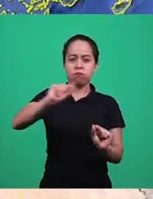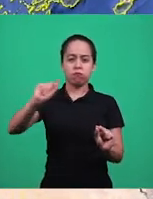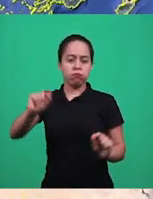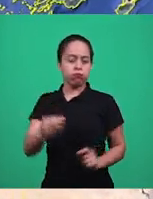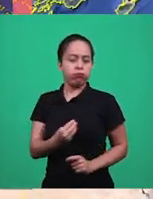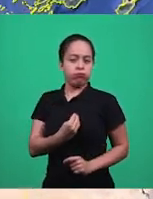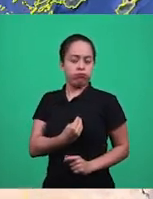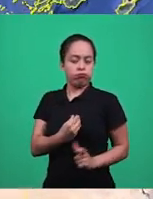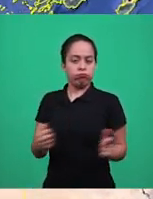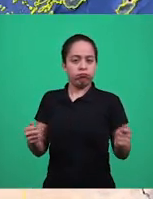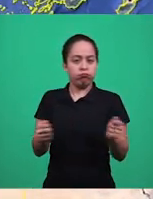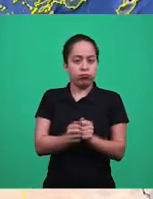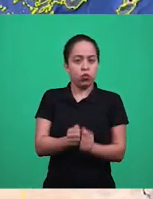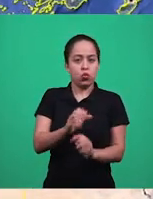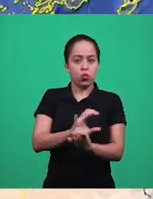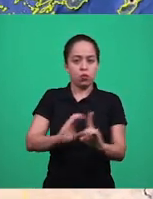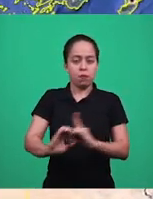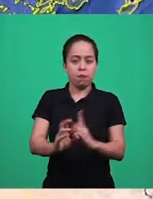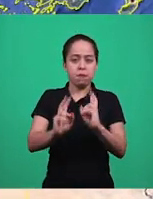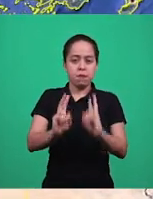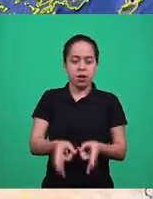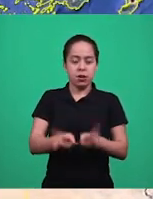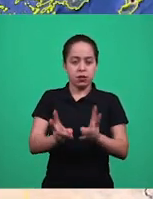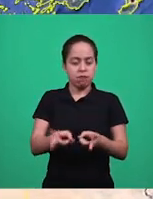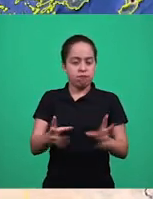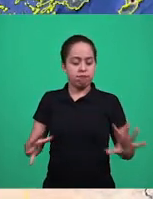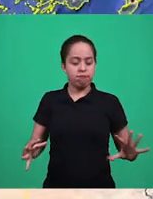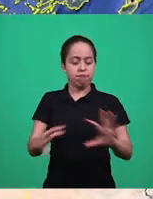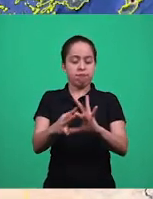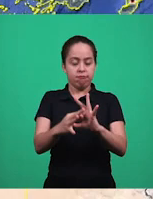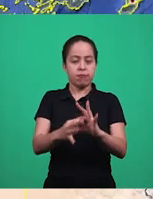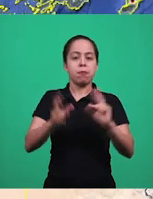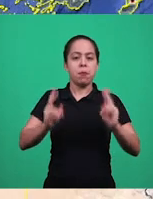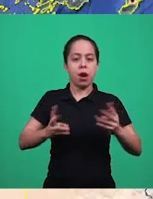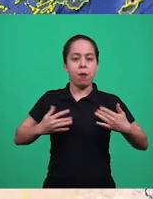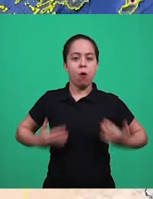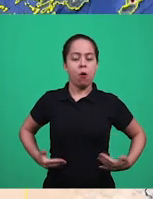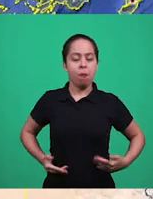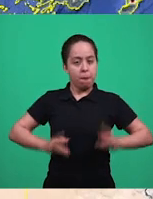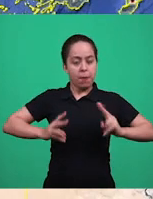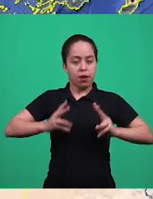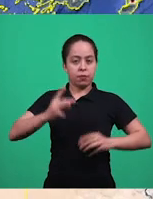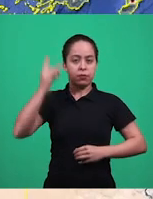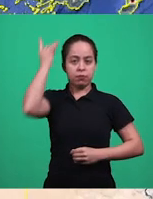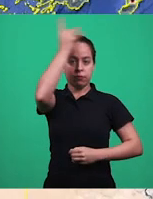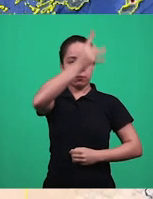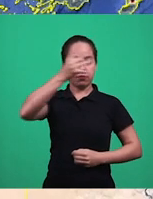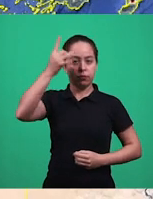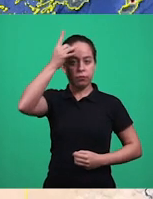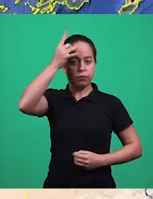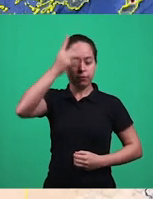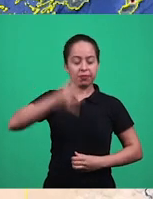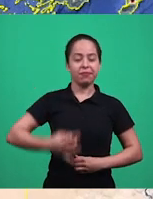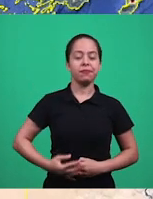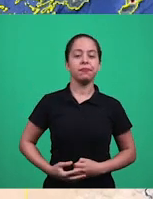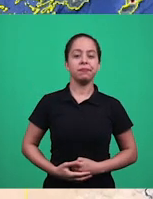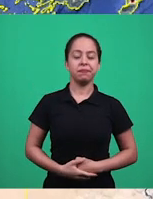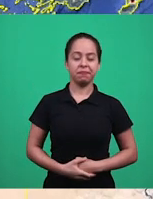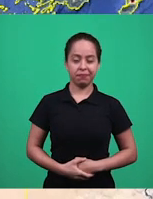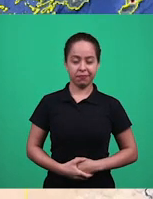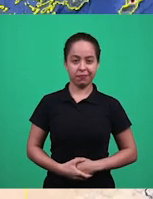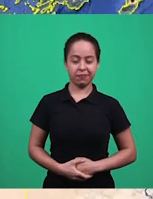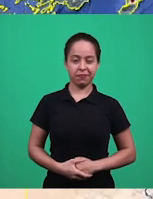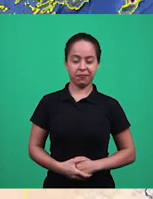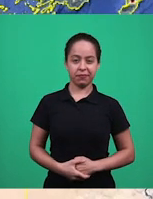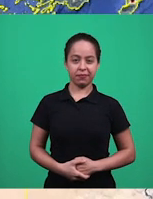mundo participam de um mesmo culto, em conjunto, no mesmo corpo e no mesmo Espírito.